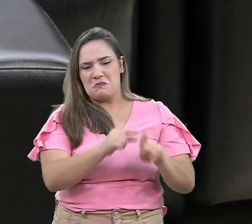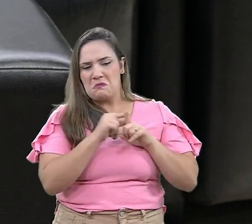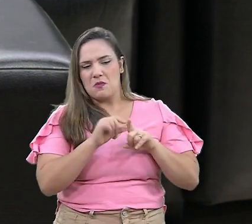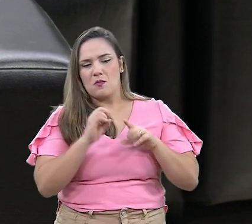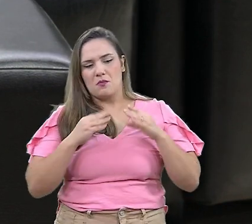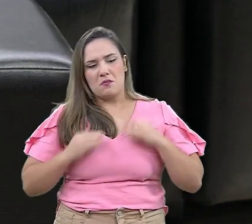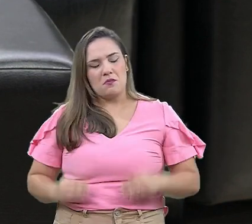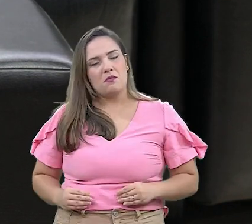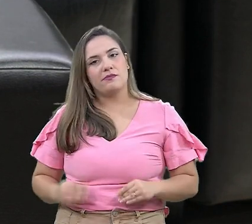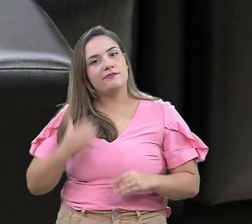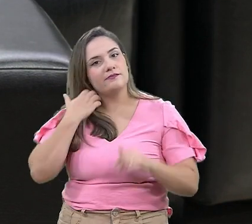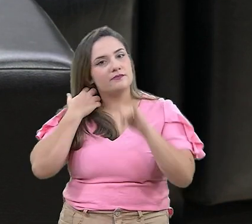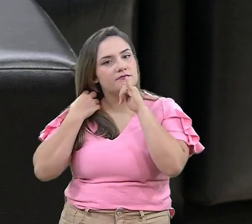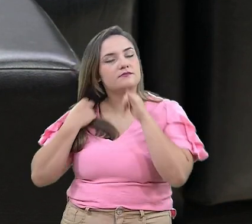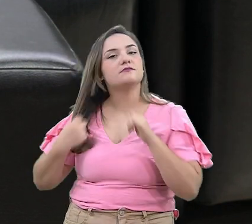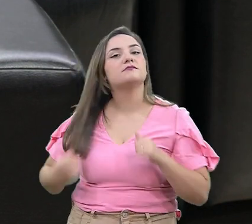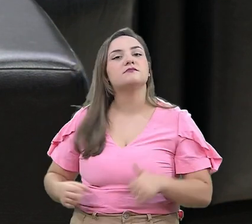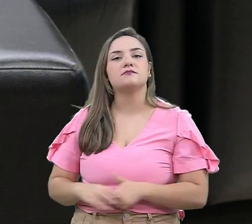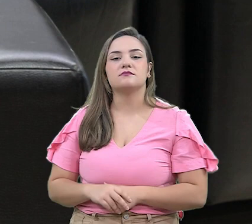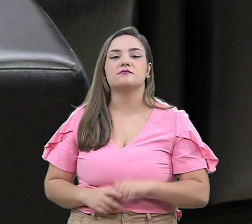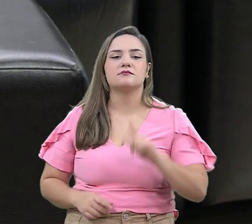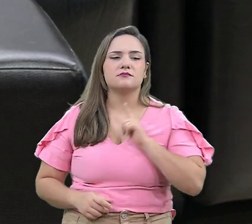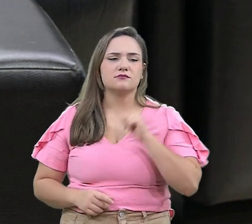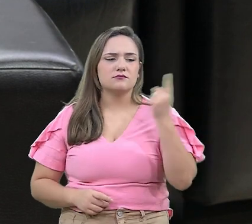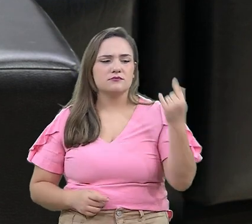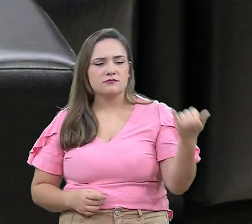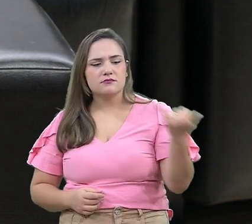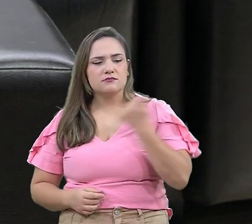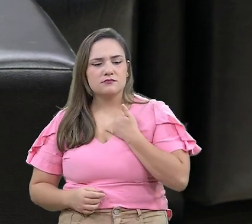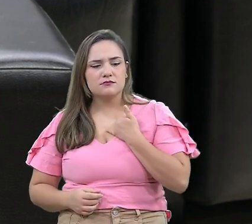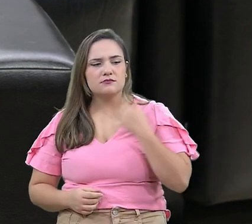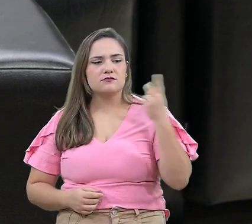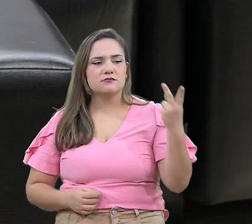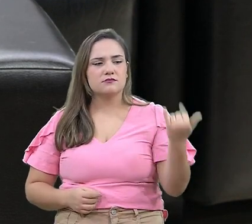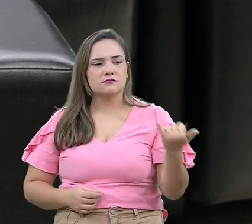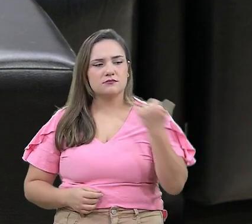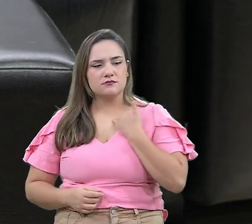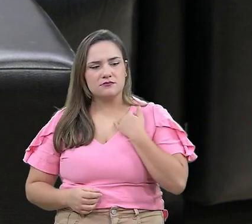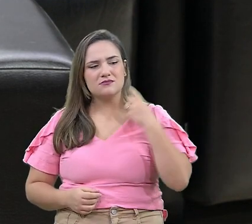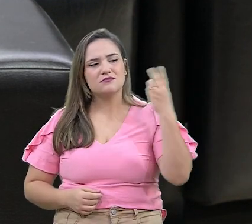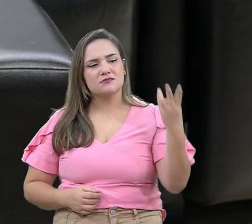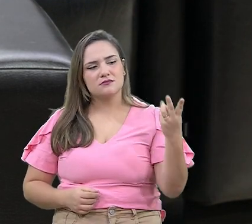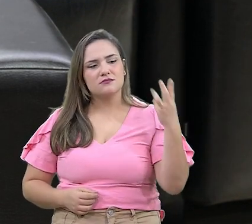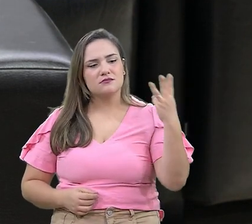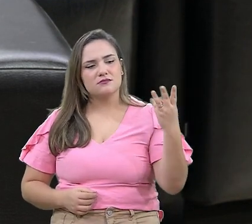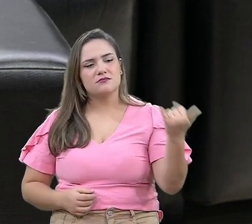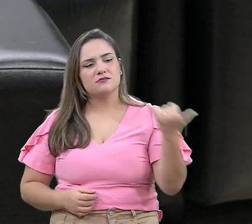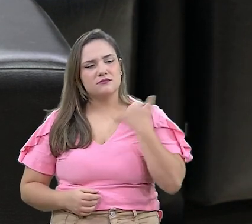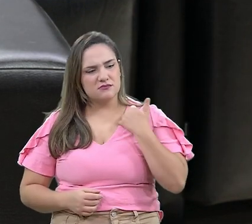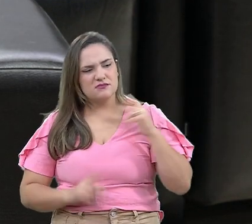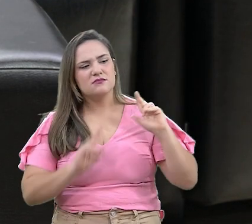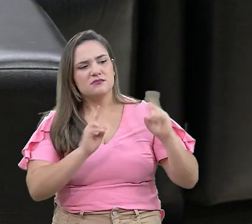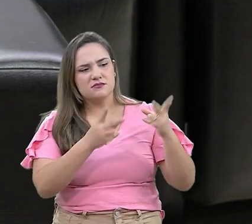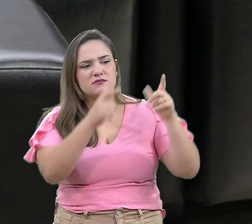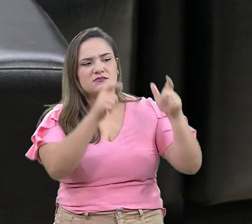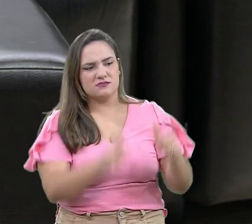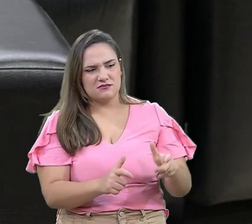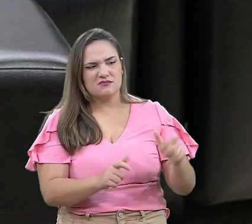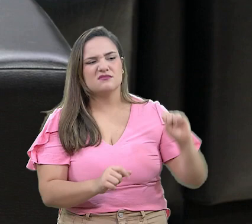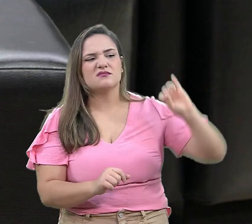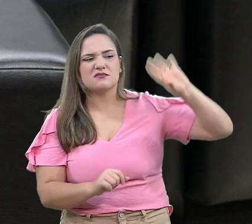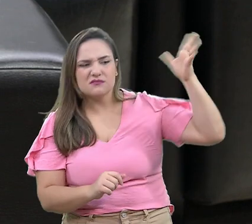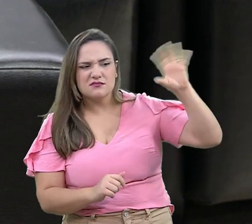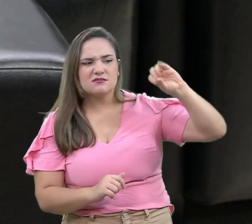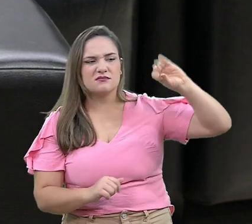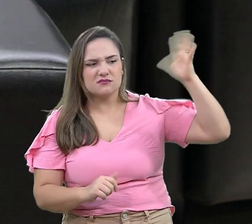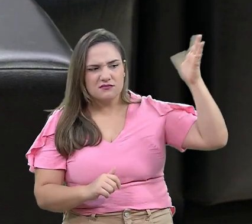local. Principalmente, por exemplo, começa a vir uma notícia, 2 notícias, 3 notícias de um mesmo local, né? Então, aí já